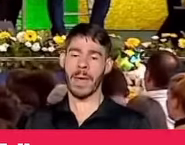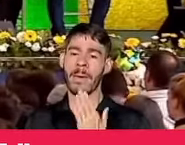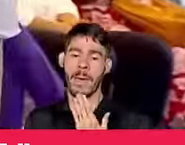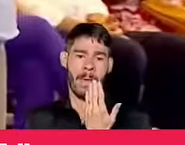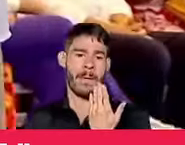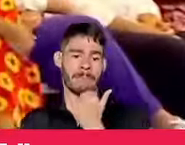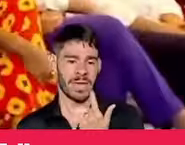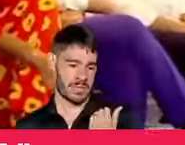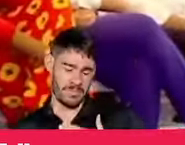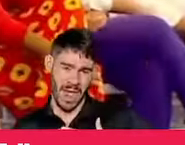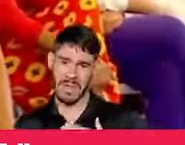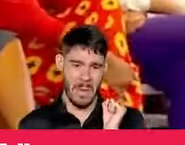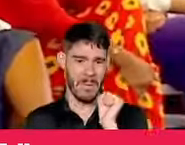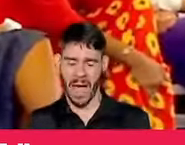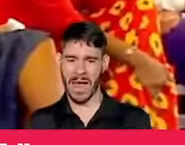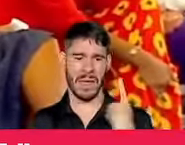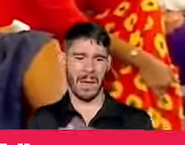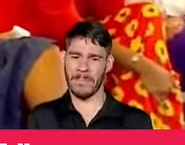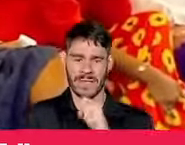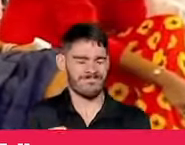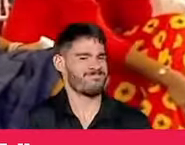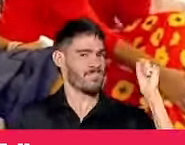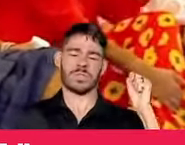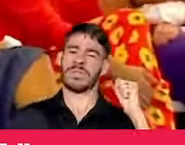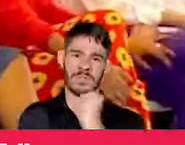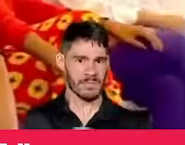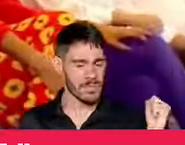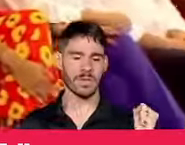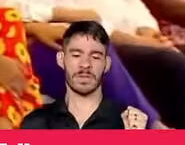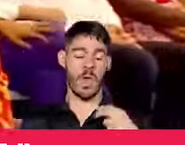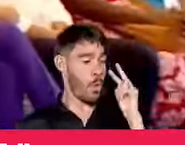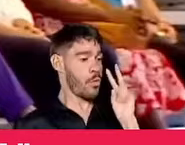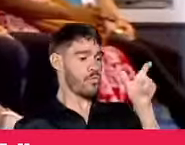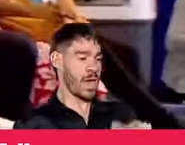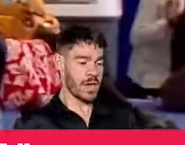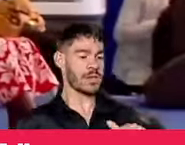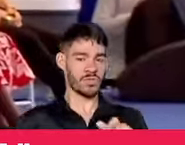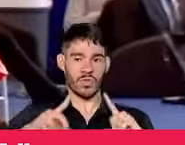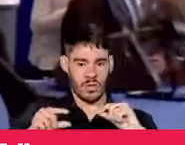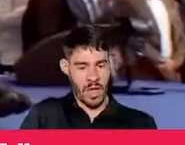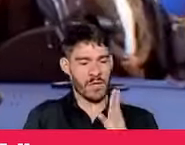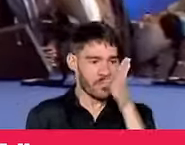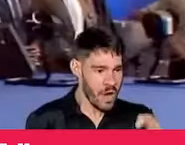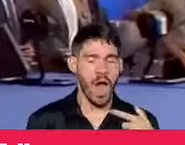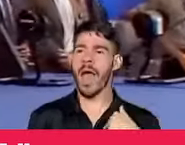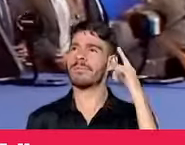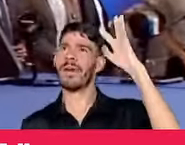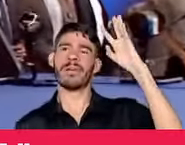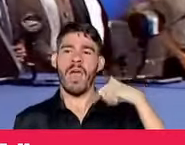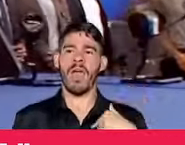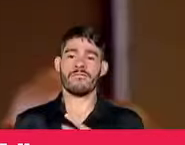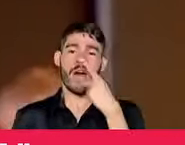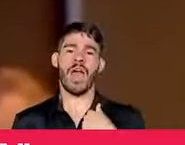pedir dinheiro, porque não é possível, não é possível. Eu, quando vejo esse cara chegando em Brasília, eu já estou inventando que estou viajando